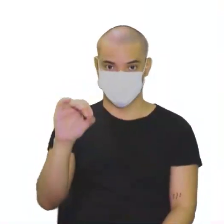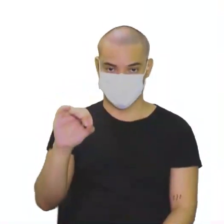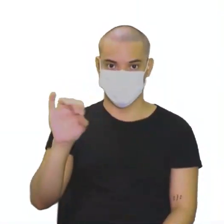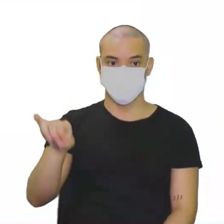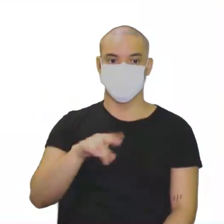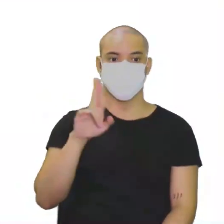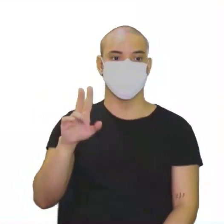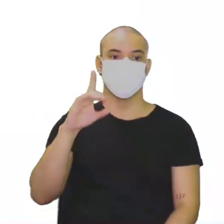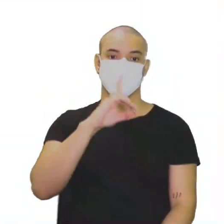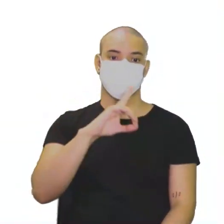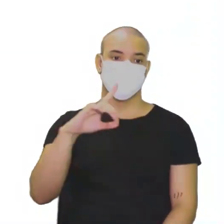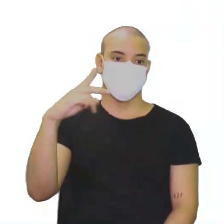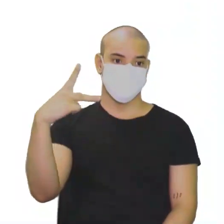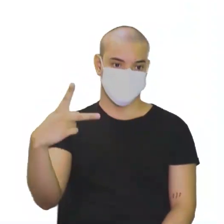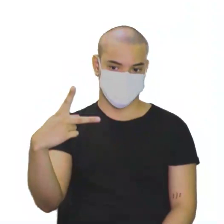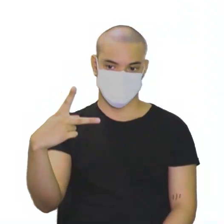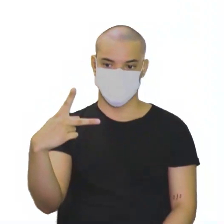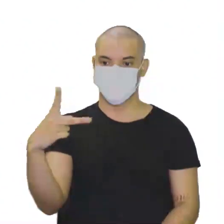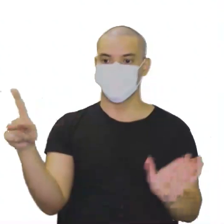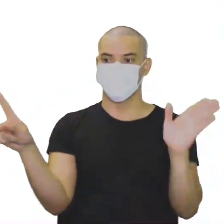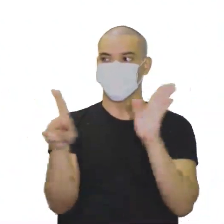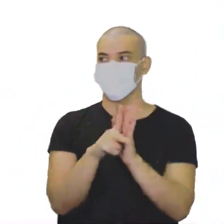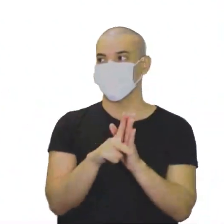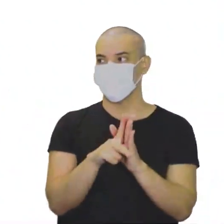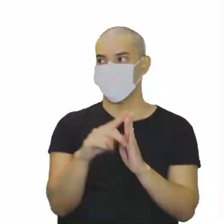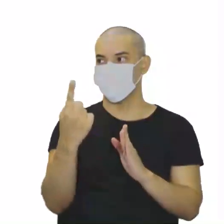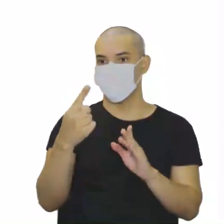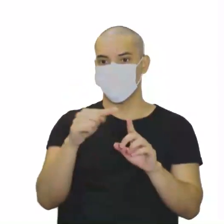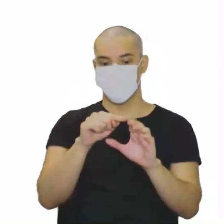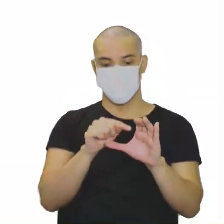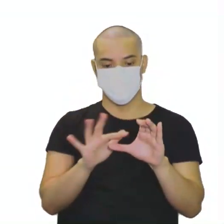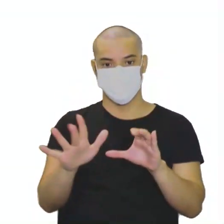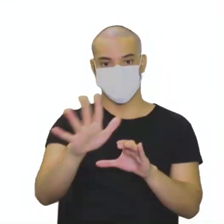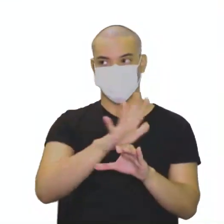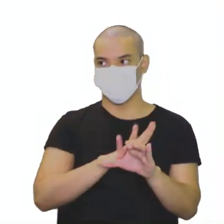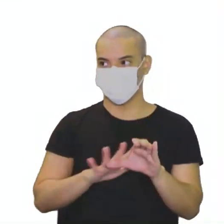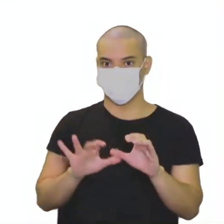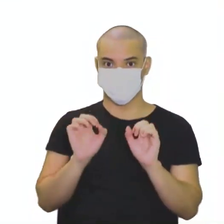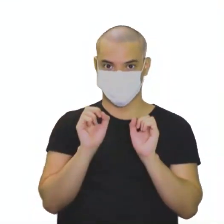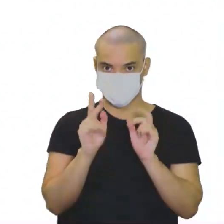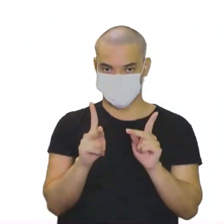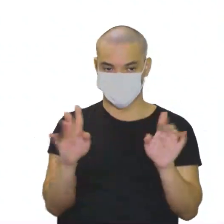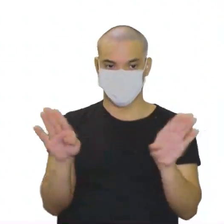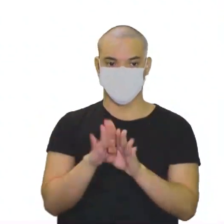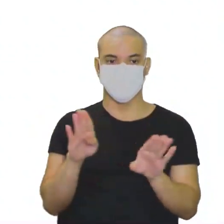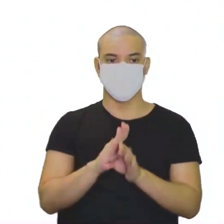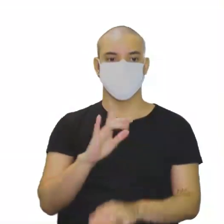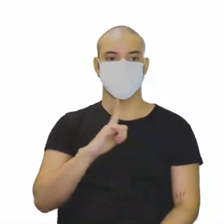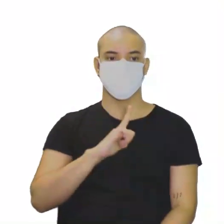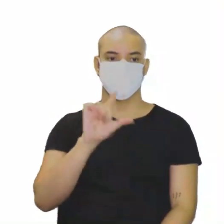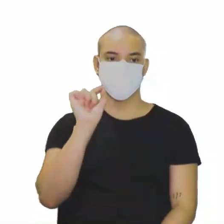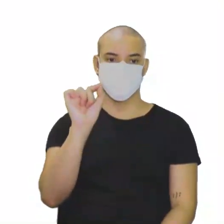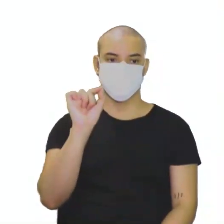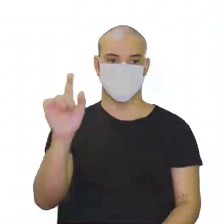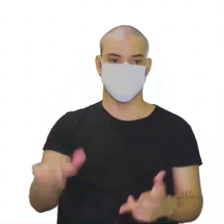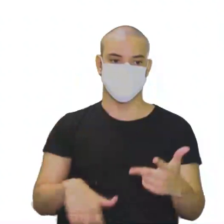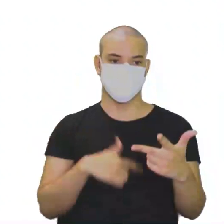ou diferença de potencial elétrico para um circuito, ok? Aí nós temos aqui,